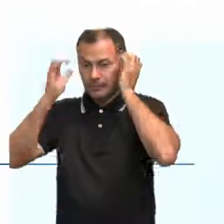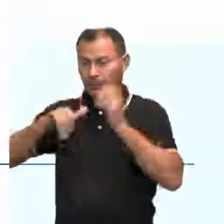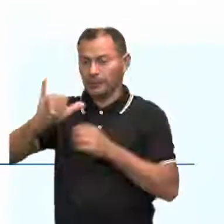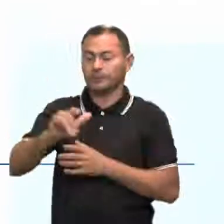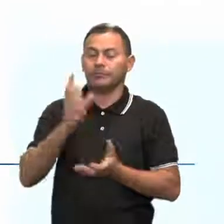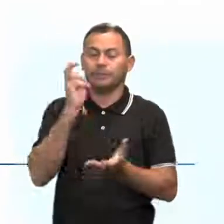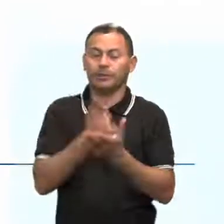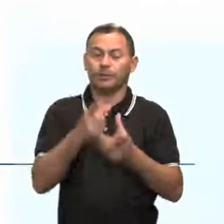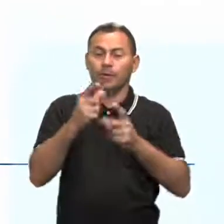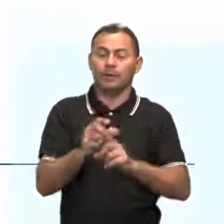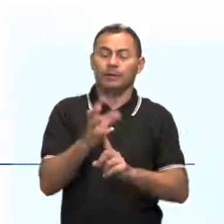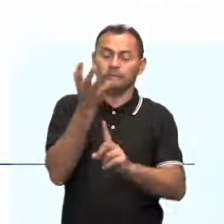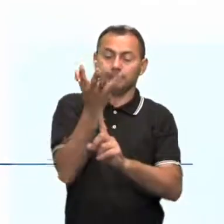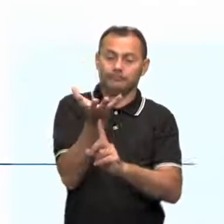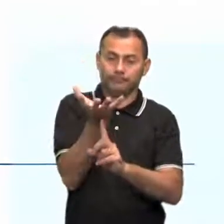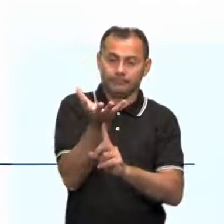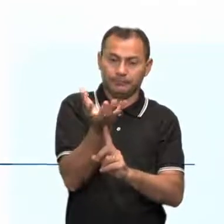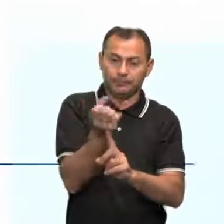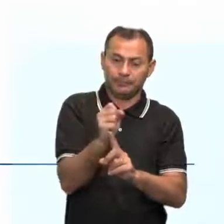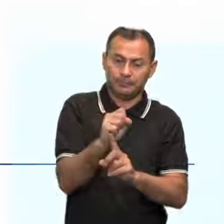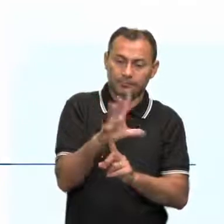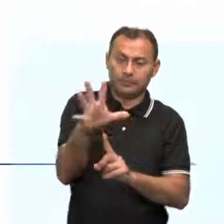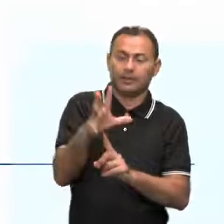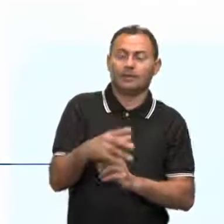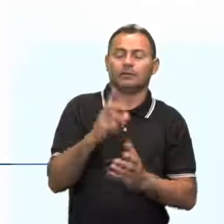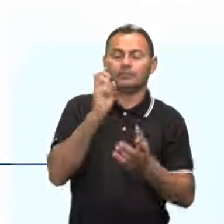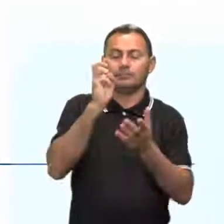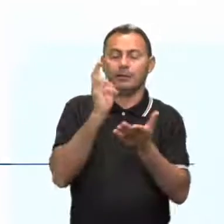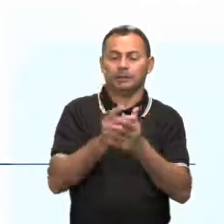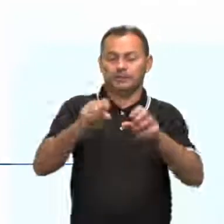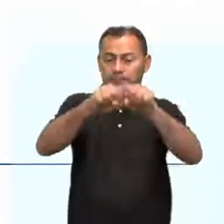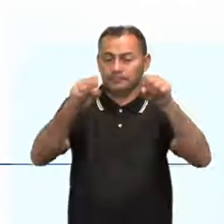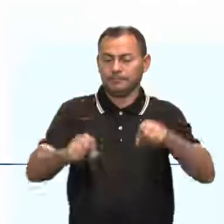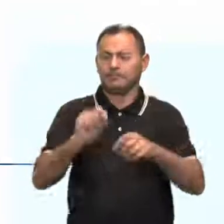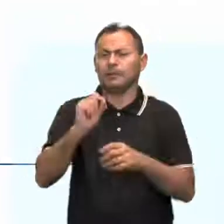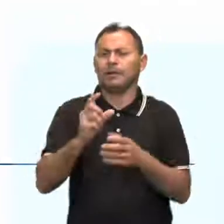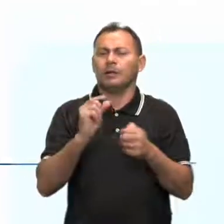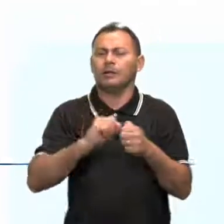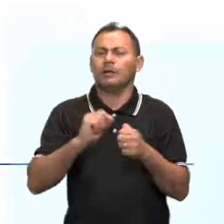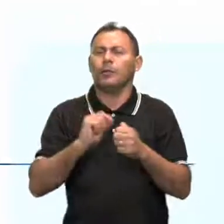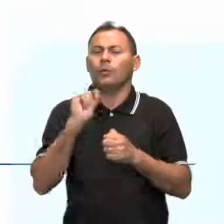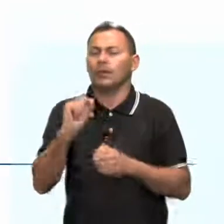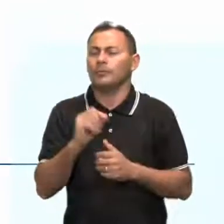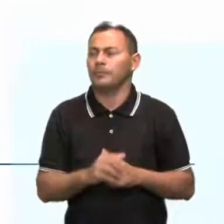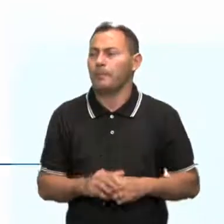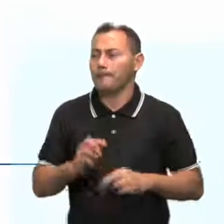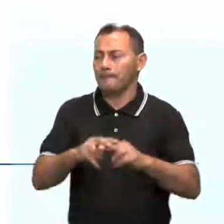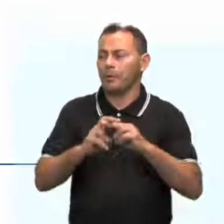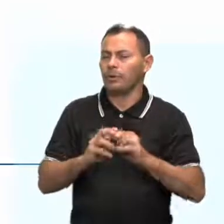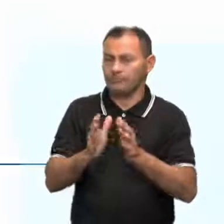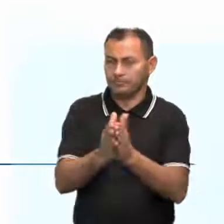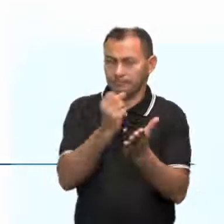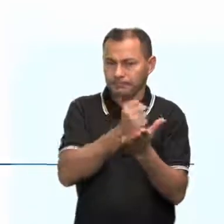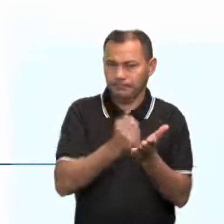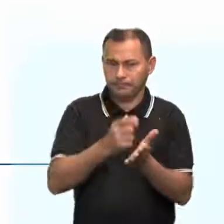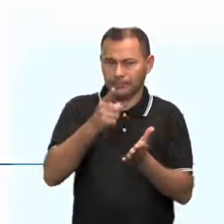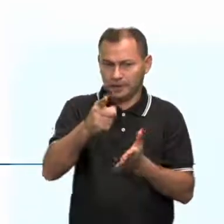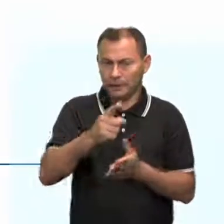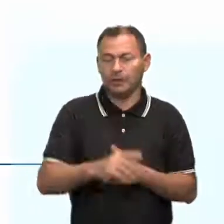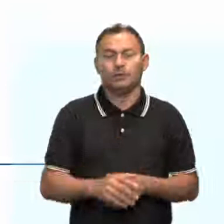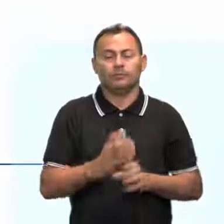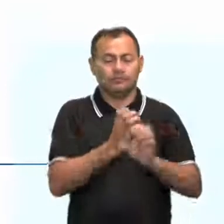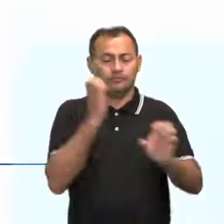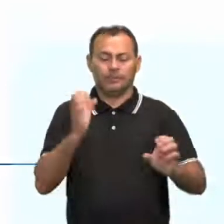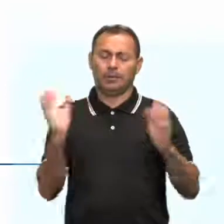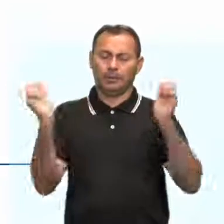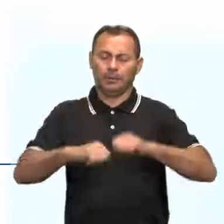mesma antena de transmissão, mesmo sistema físico. E o que ele tem que fazer? Por isso que ele te contratou, porque você é um engenheiro